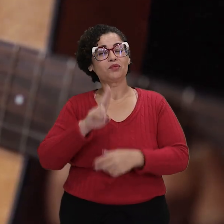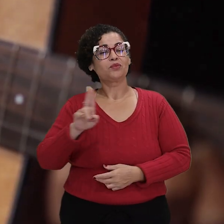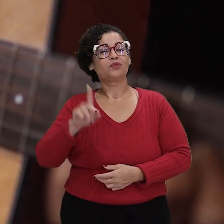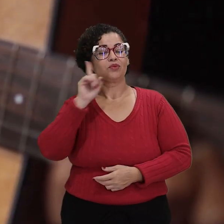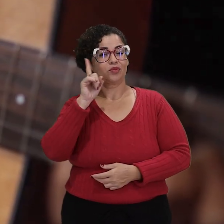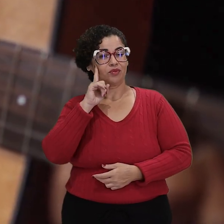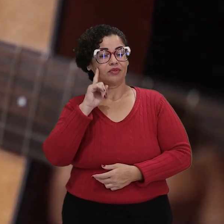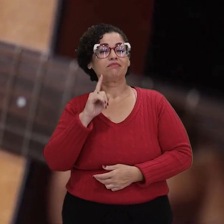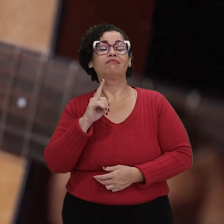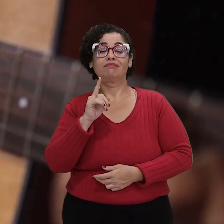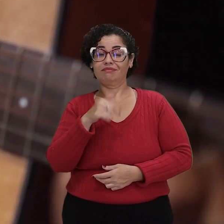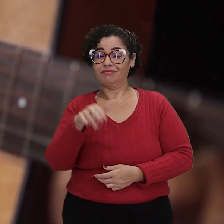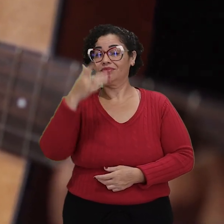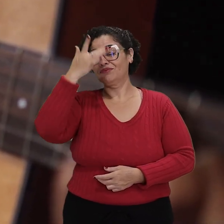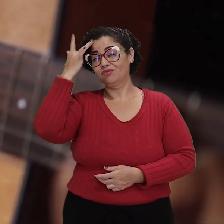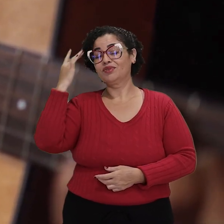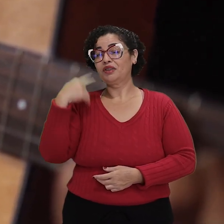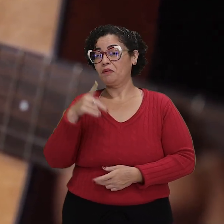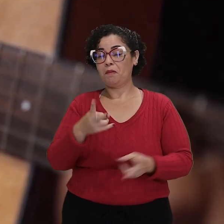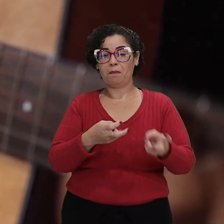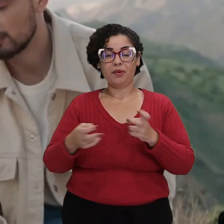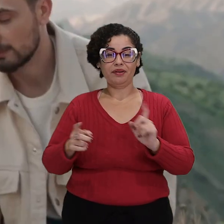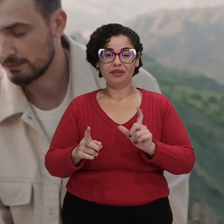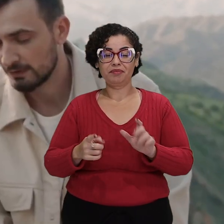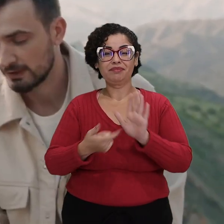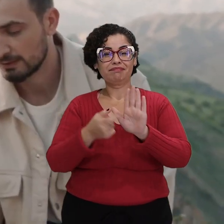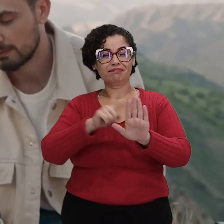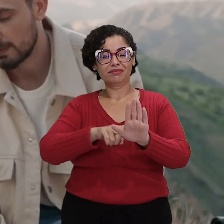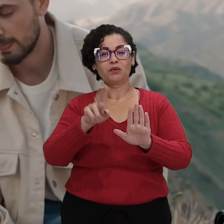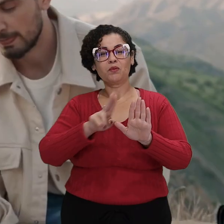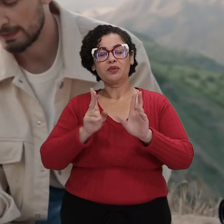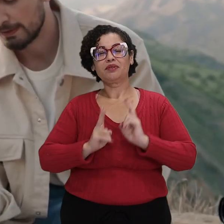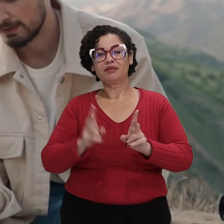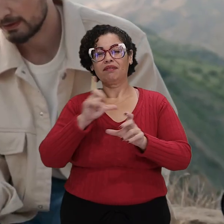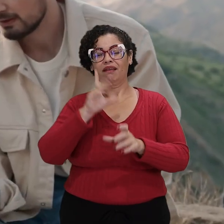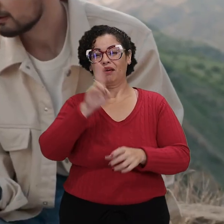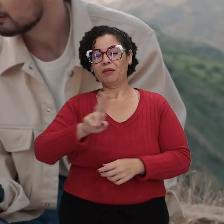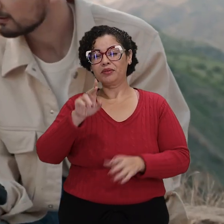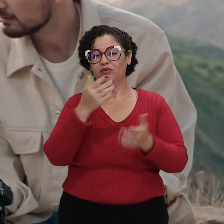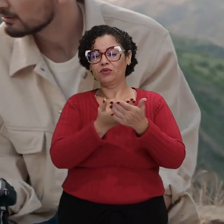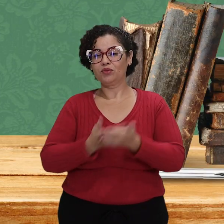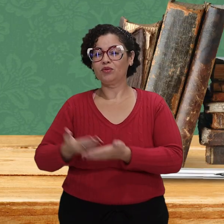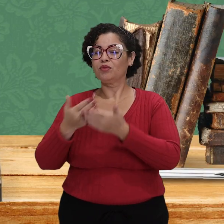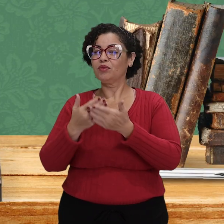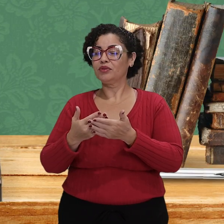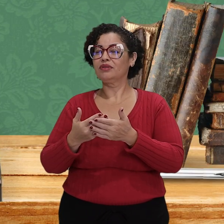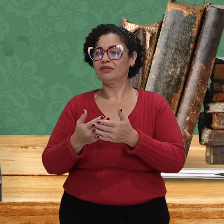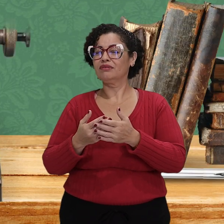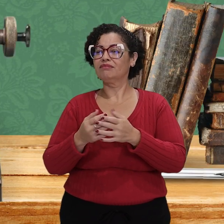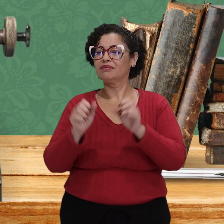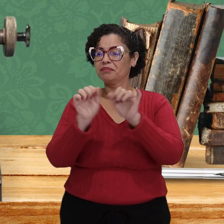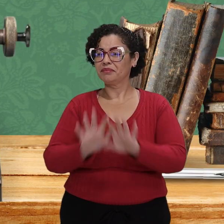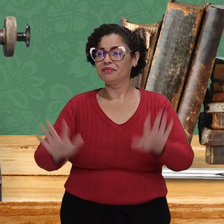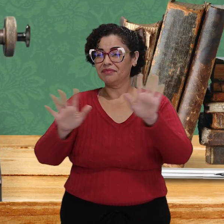dia a dia, mesmo quando a gente nem percebe. Essas figuras são classificadas dentro dos estudos das figuras